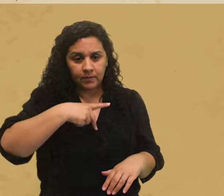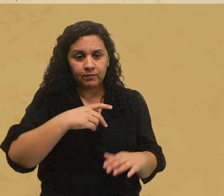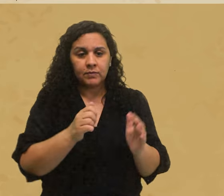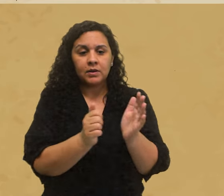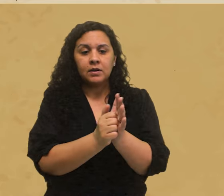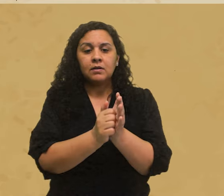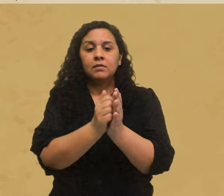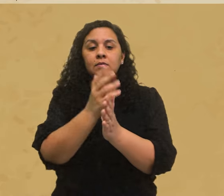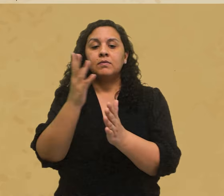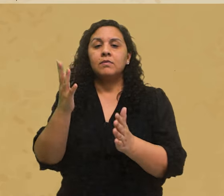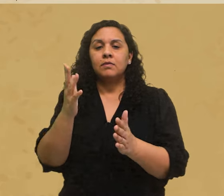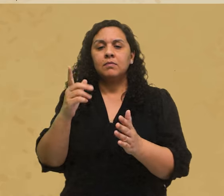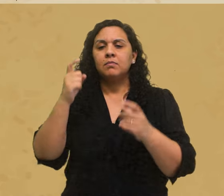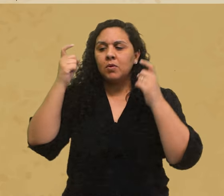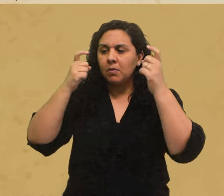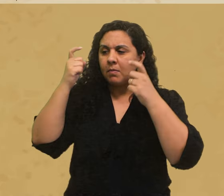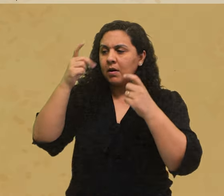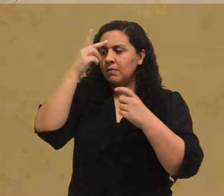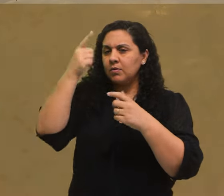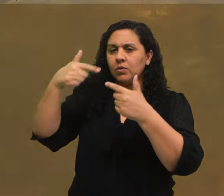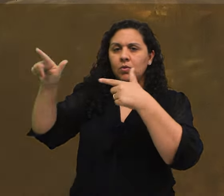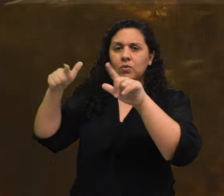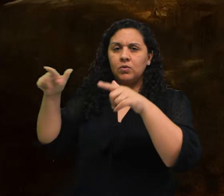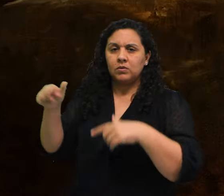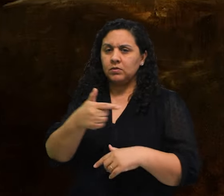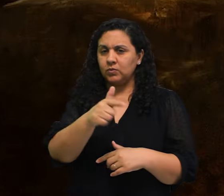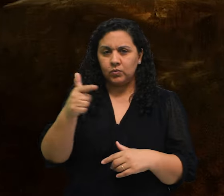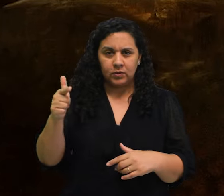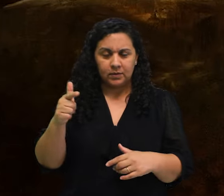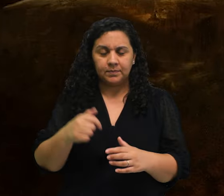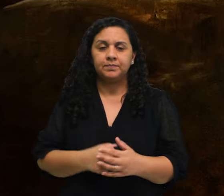vezes sem a preocupação com o outro.